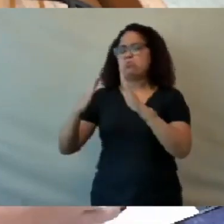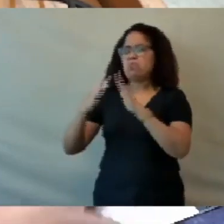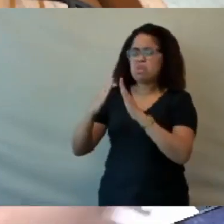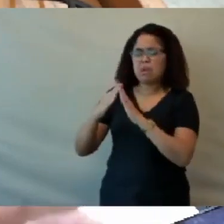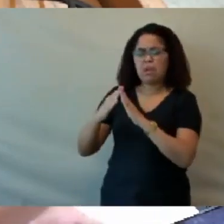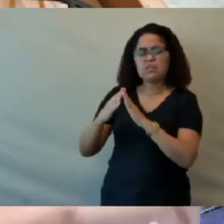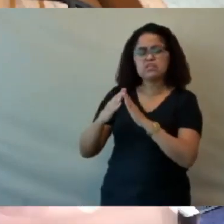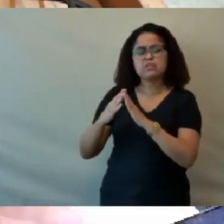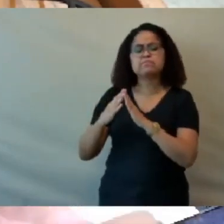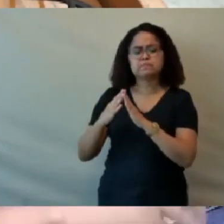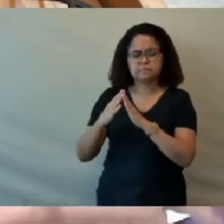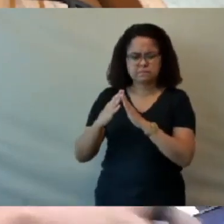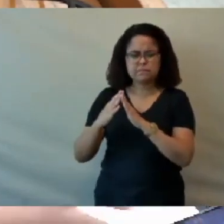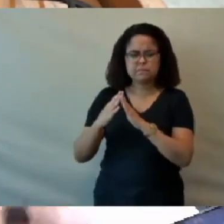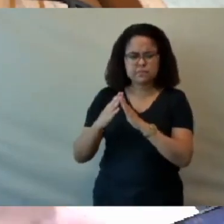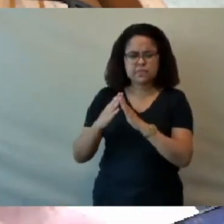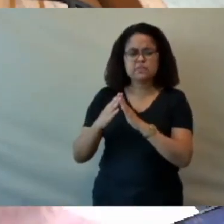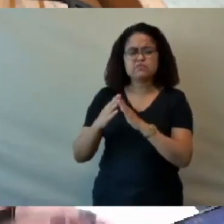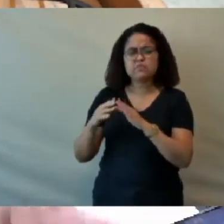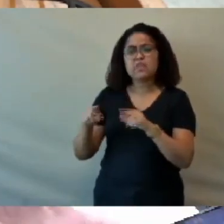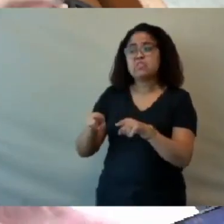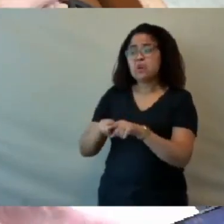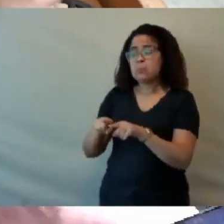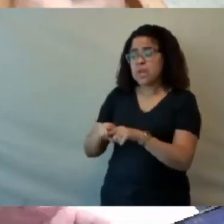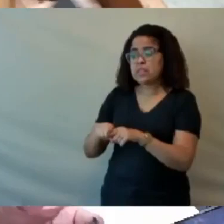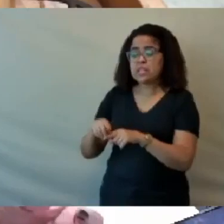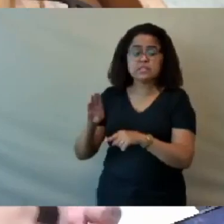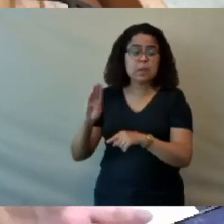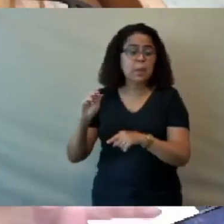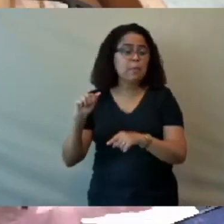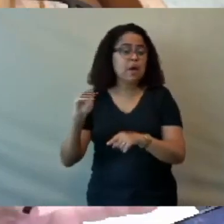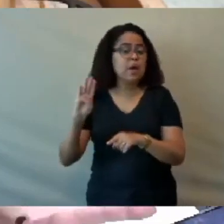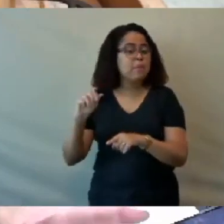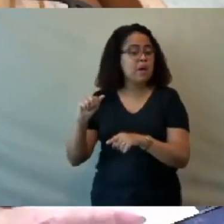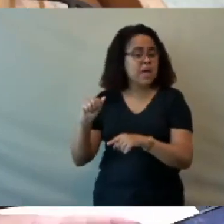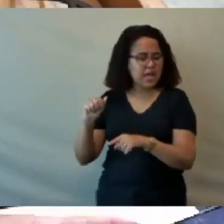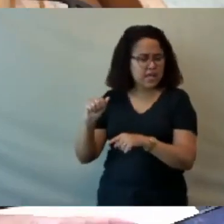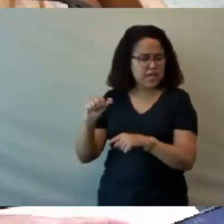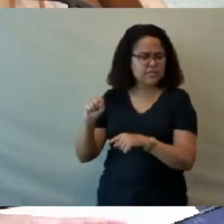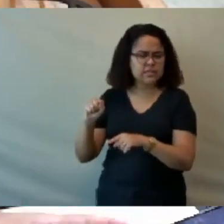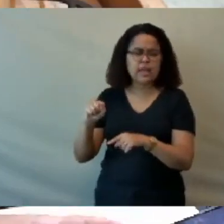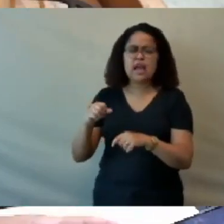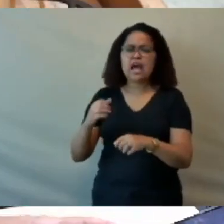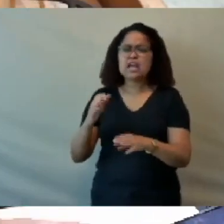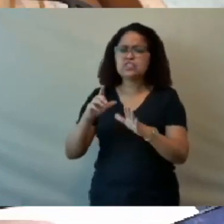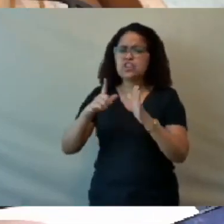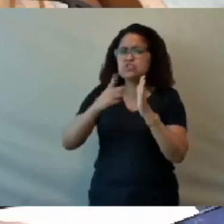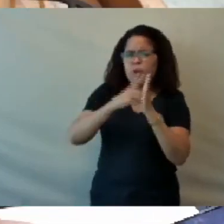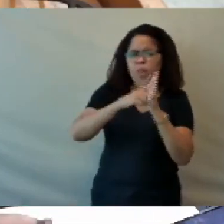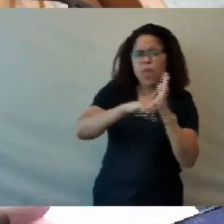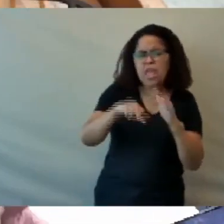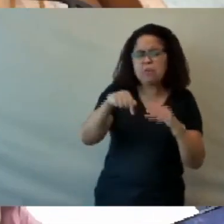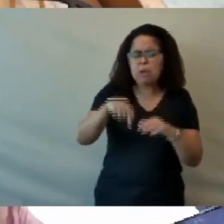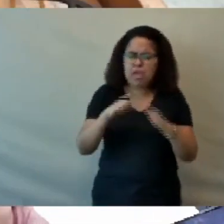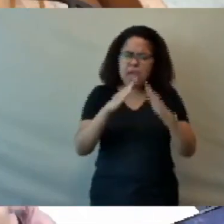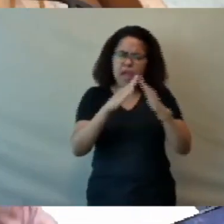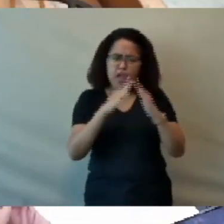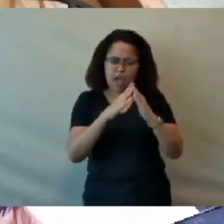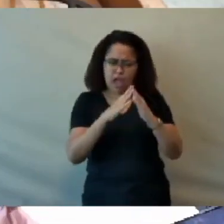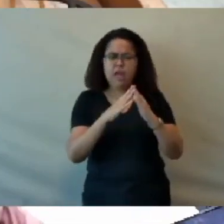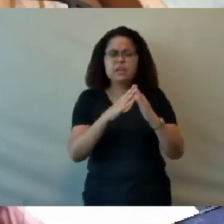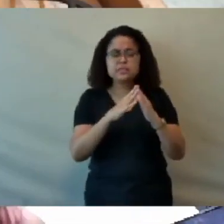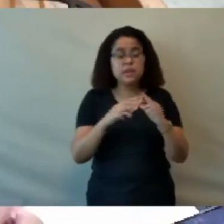com as babás, a babá vai cuidar para a criança, mas aí você faz uma faxina, isso acontece com os cuidadores de idosos também. Então,